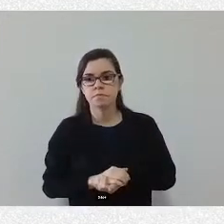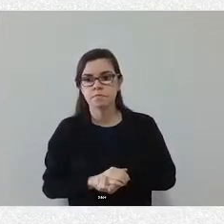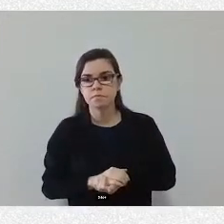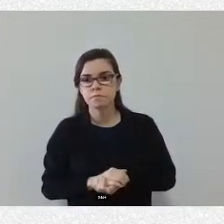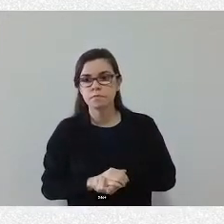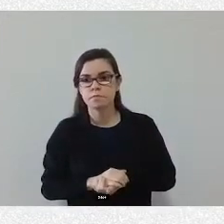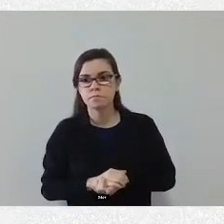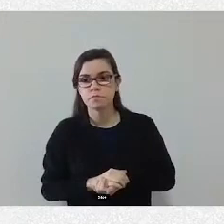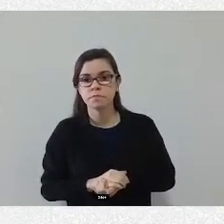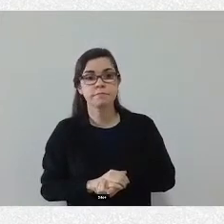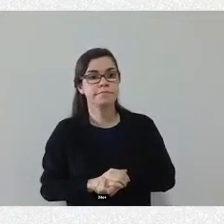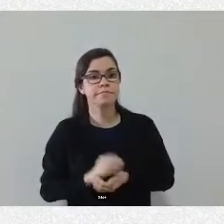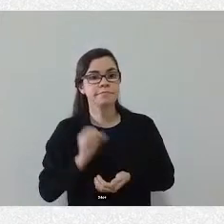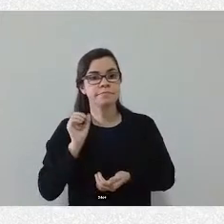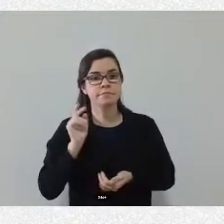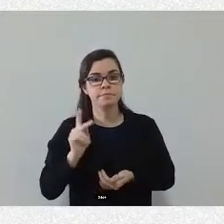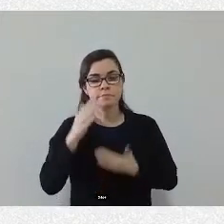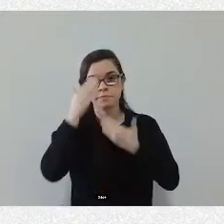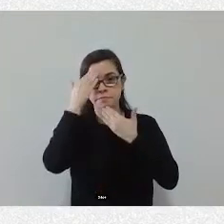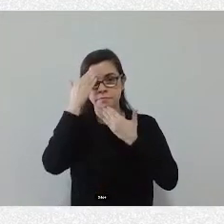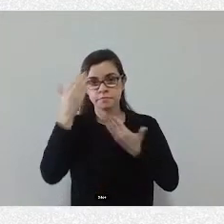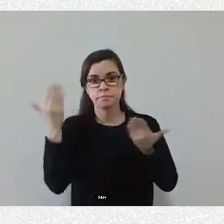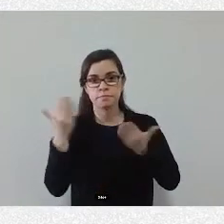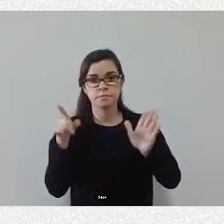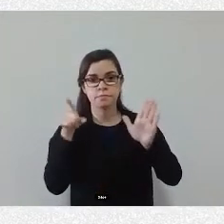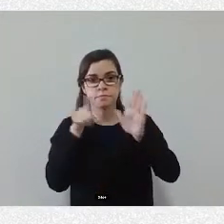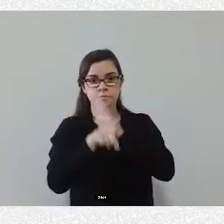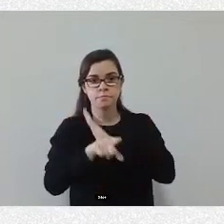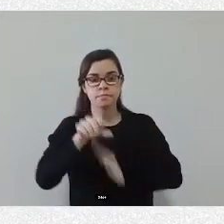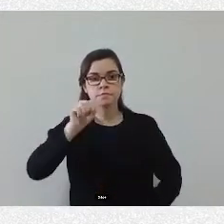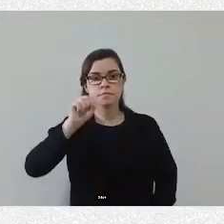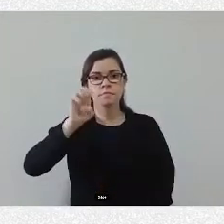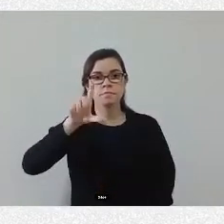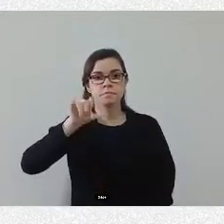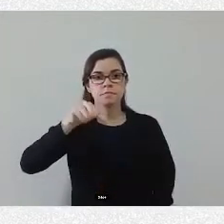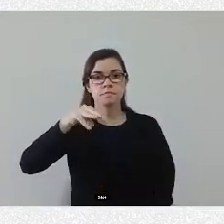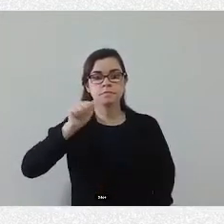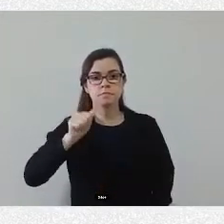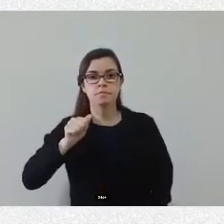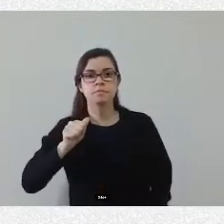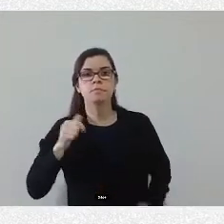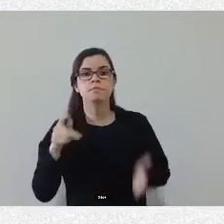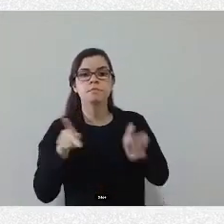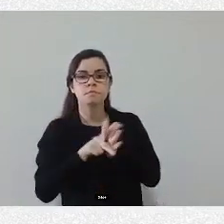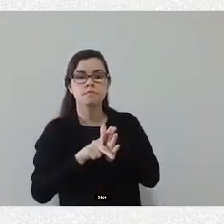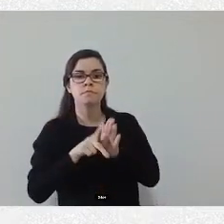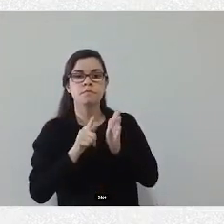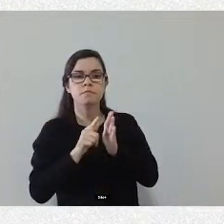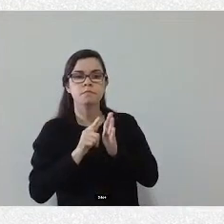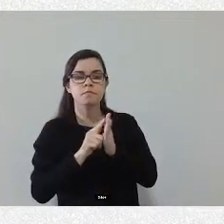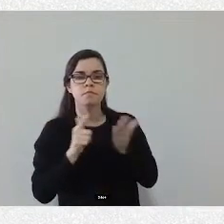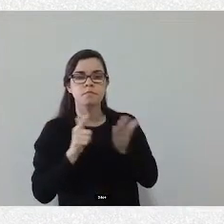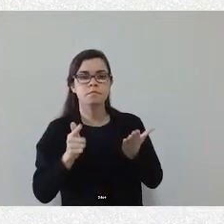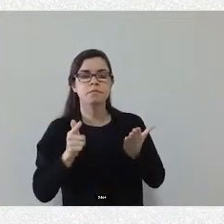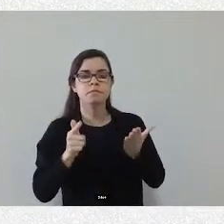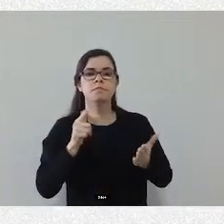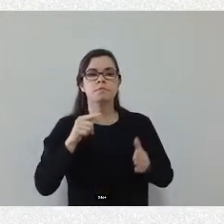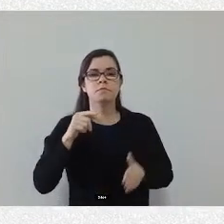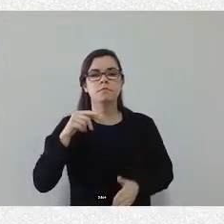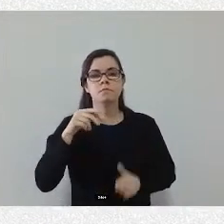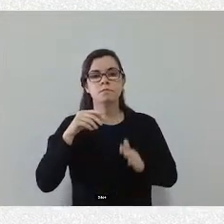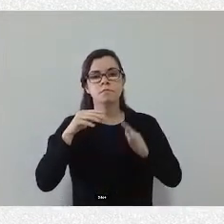Ok, obrigado. A próxima pergunta é da Selma Becker, da Casa de Notícias. Eu vi que você está com a câmera aberta, Selma, você quer mesmo fazer a pergunta por aqui?